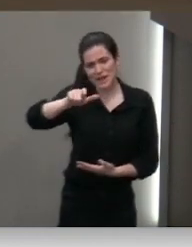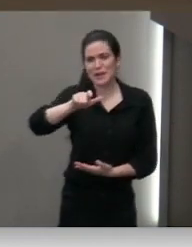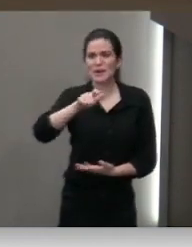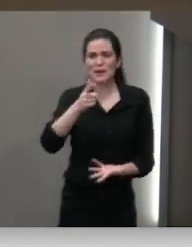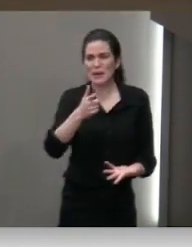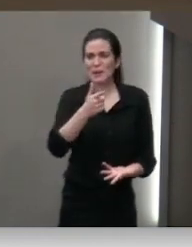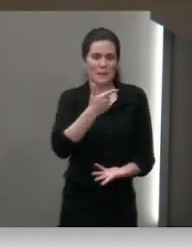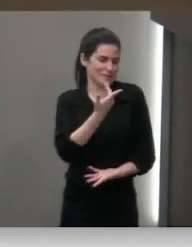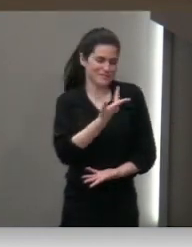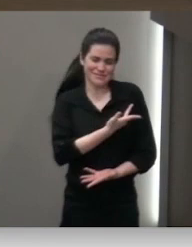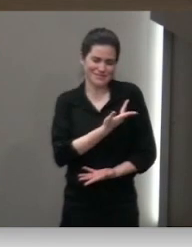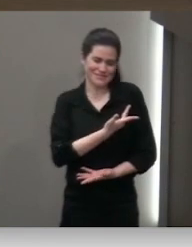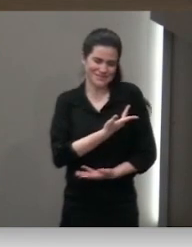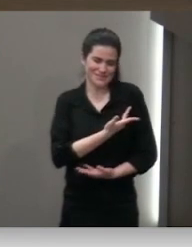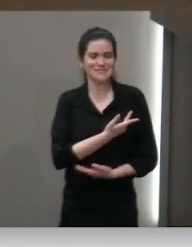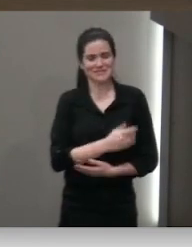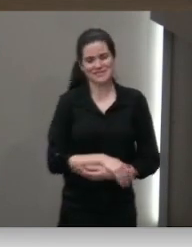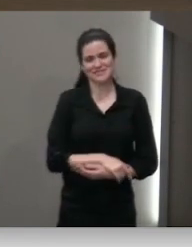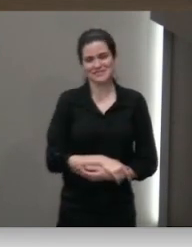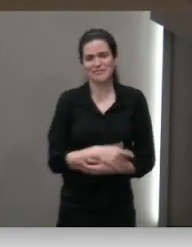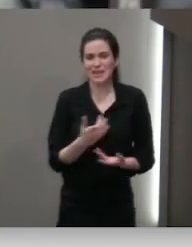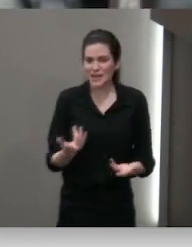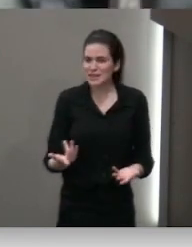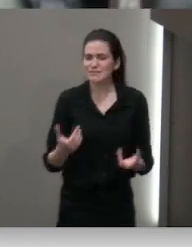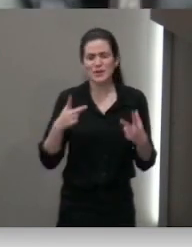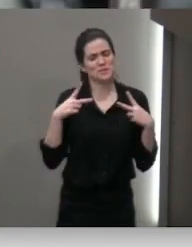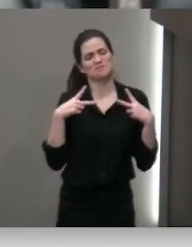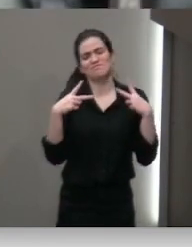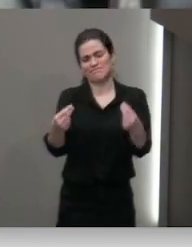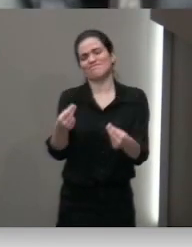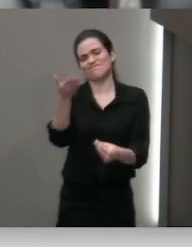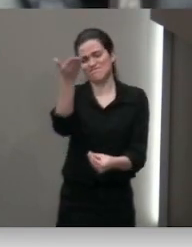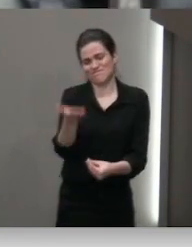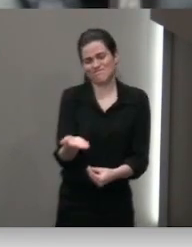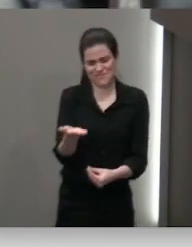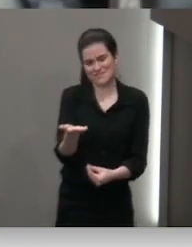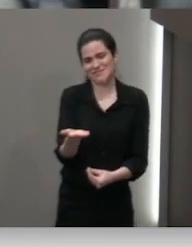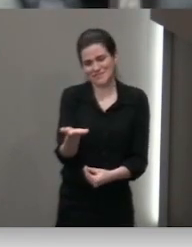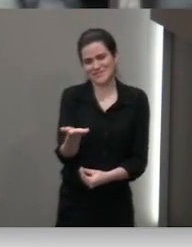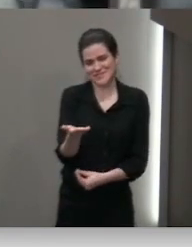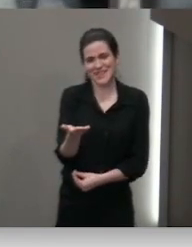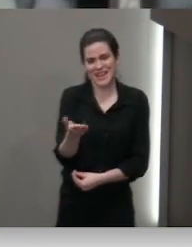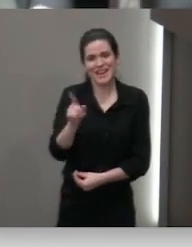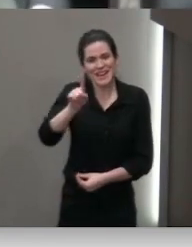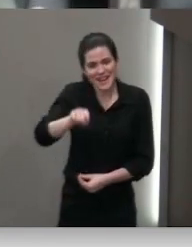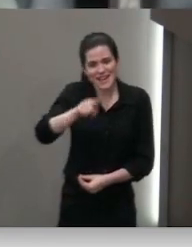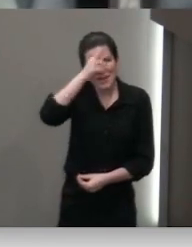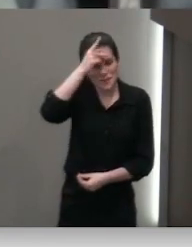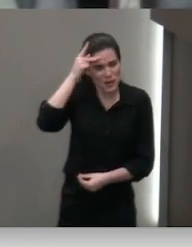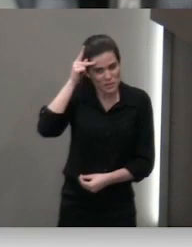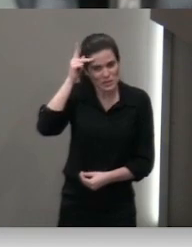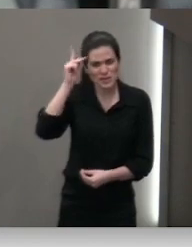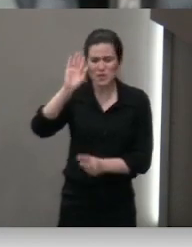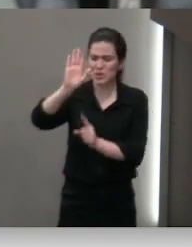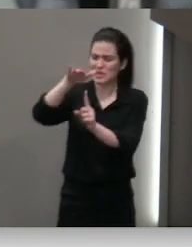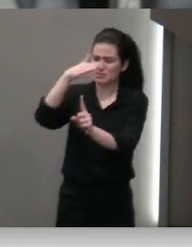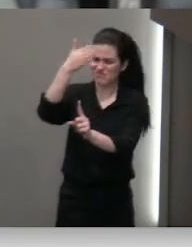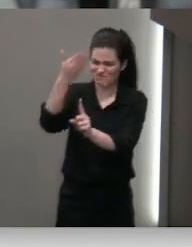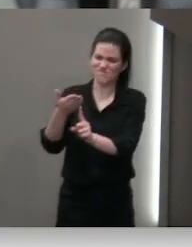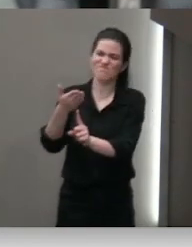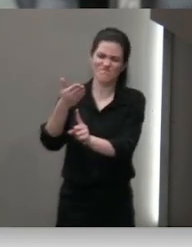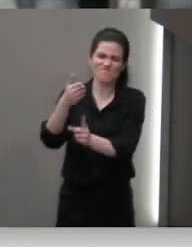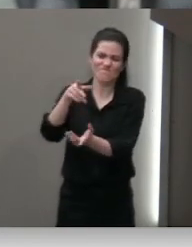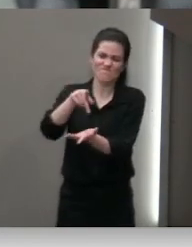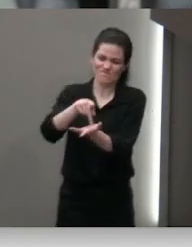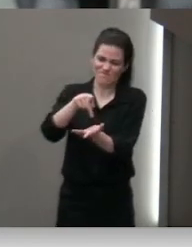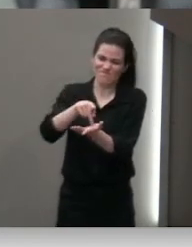Milan, vários amigos aqui. Então, assim, merecida homenagem a uma pessoa que nos honra e que nos dá um modelo de como se deve